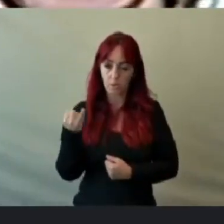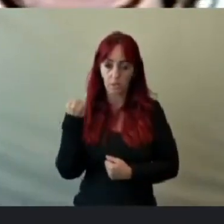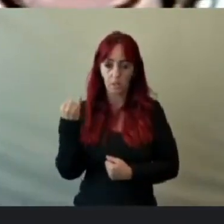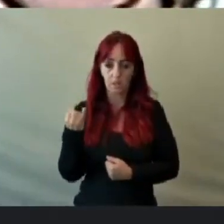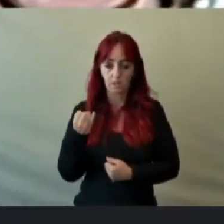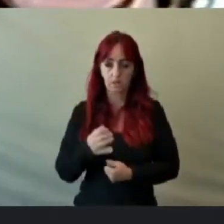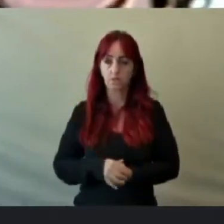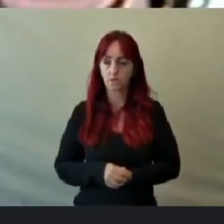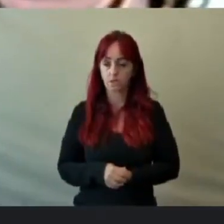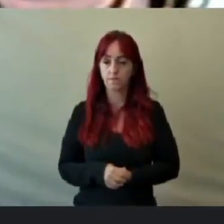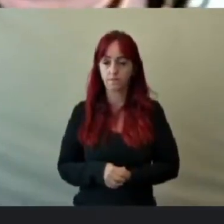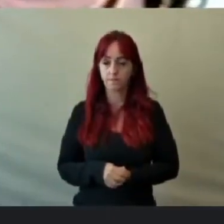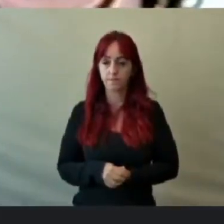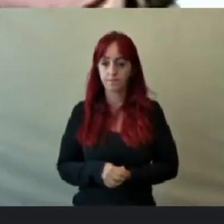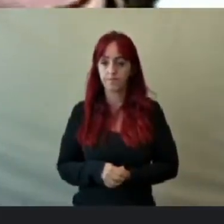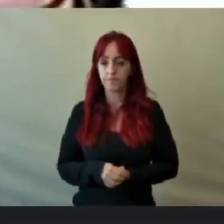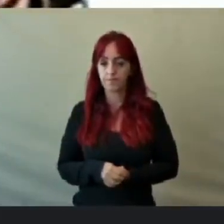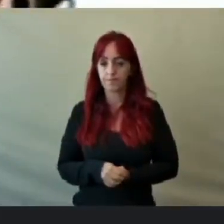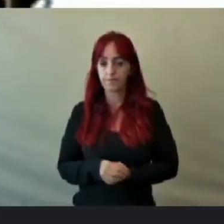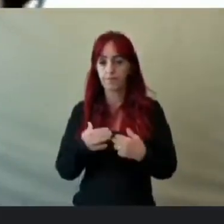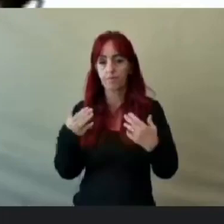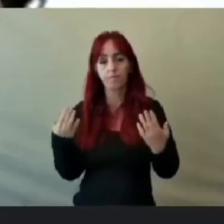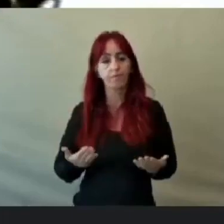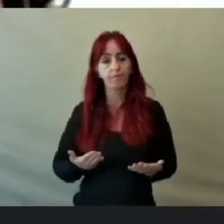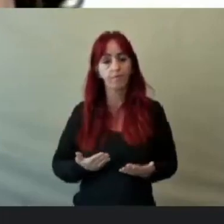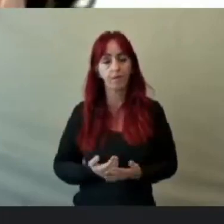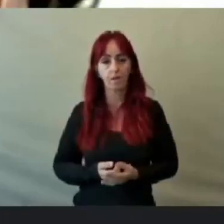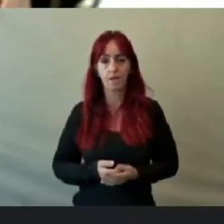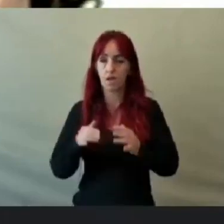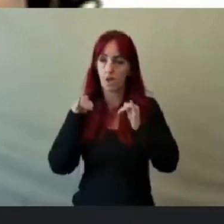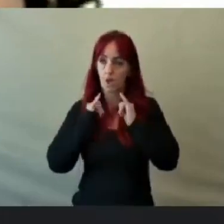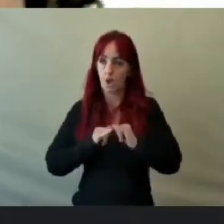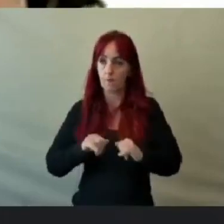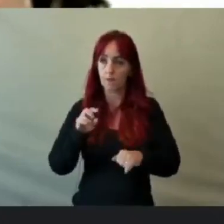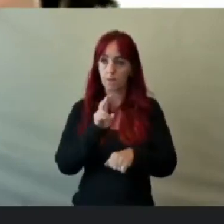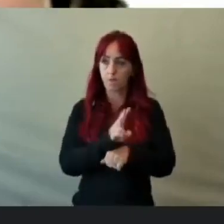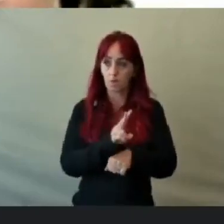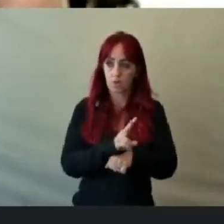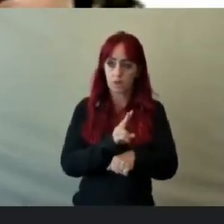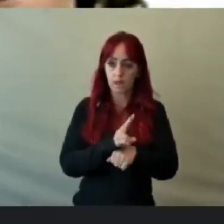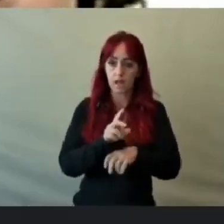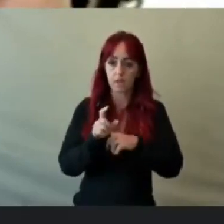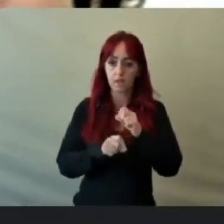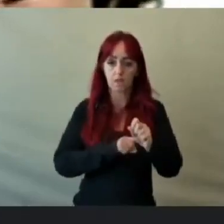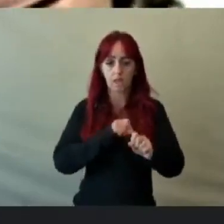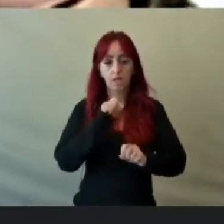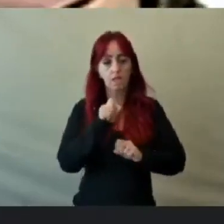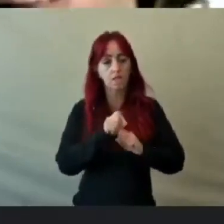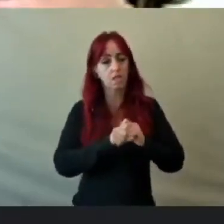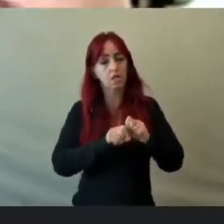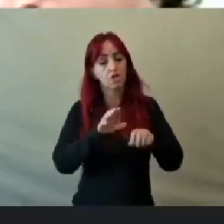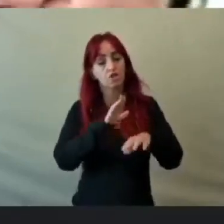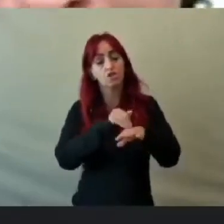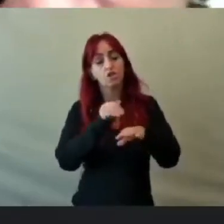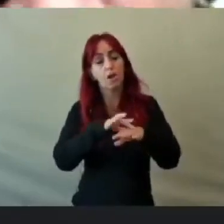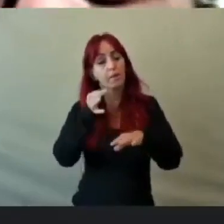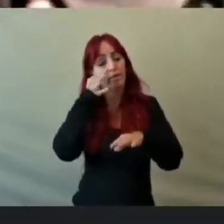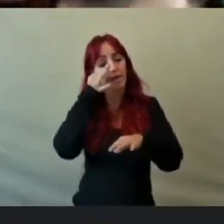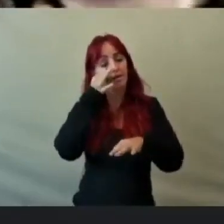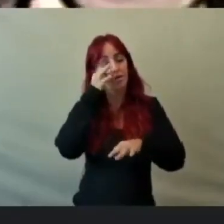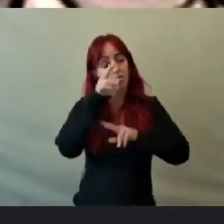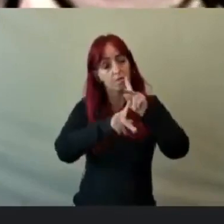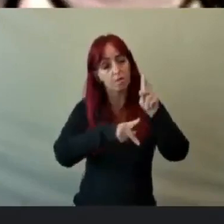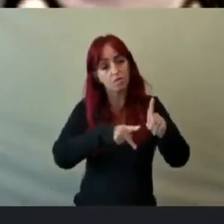então o Programa Cuidado é um programa que direciona atenção para as pessoas idosas mas ele é uma retaguarda importante